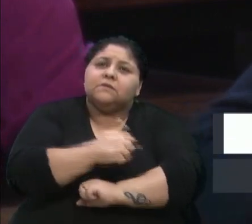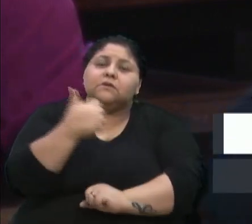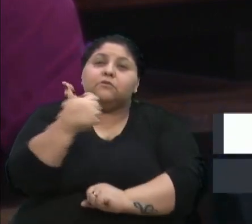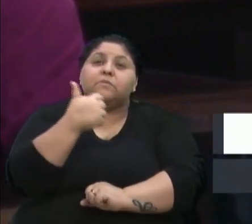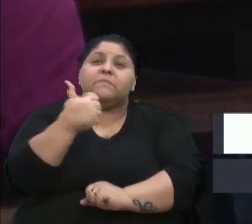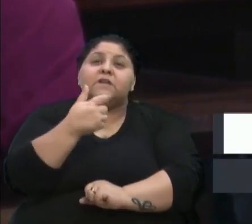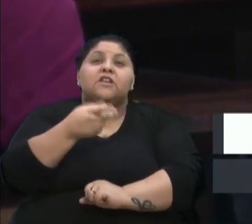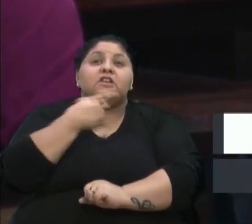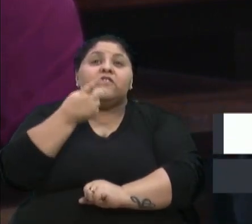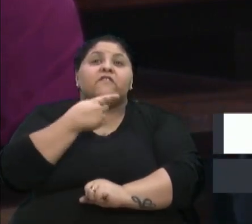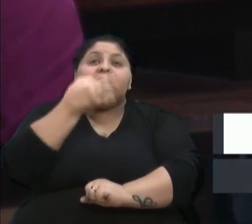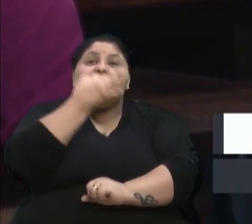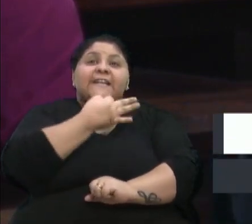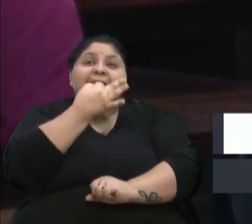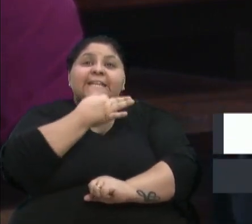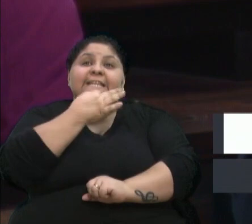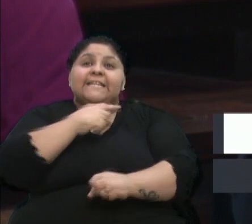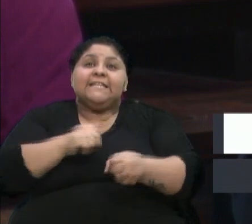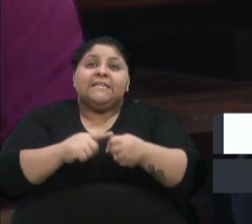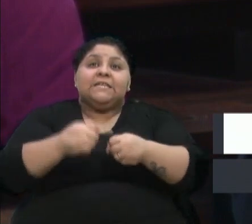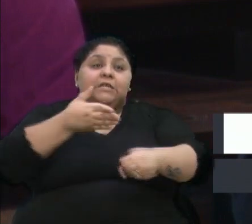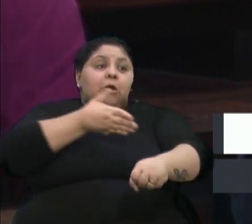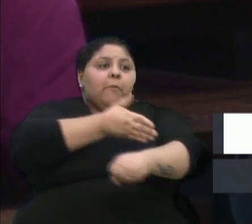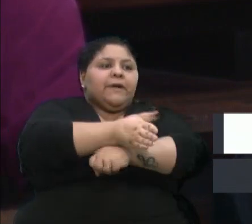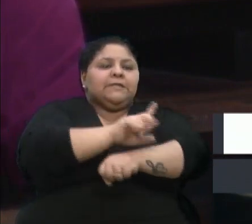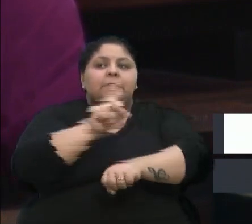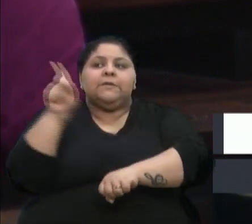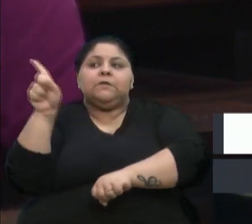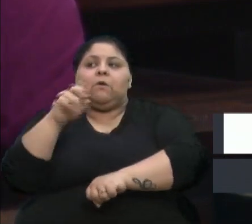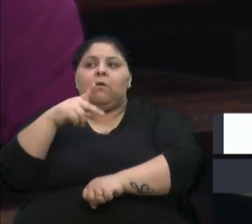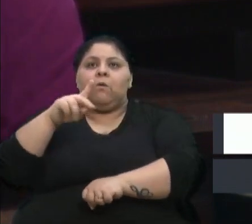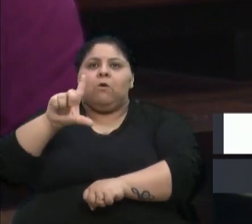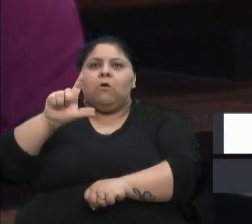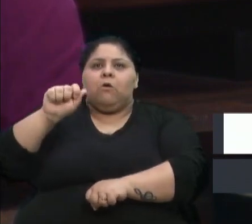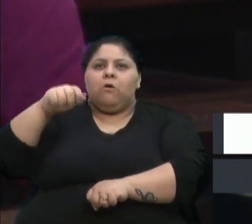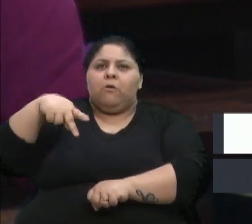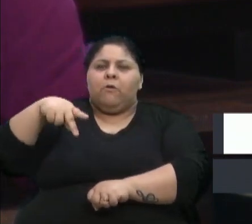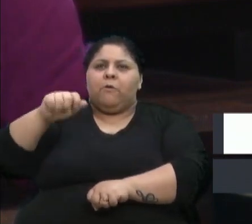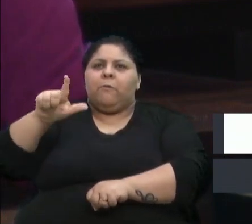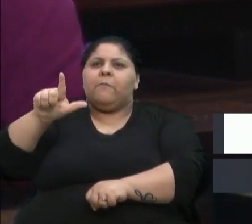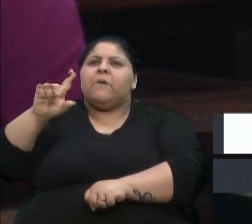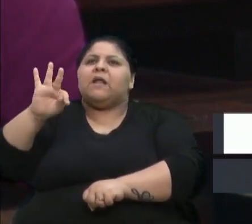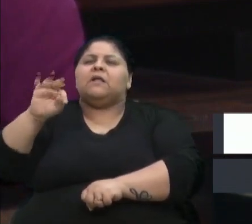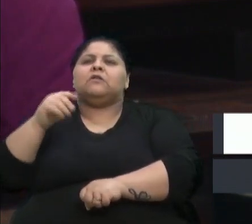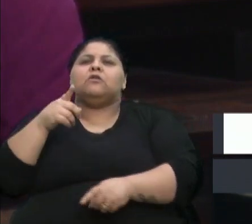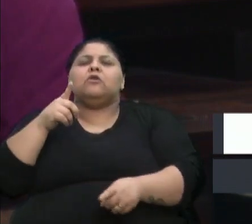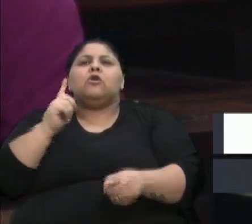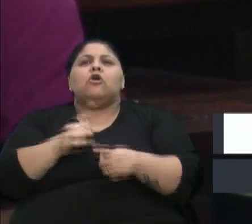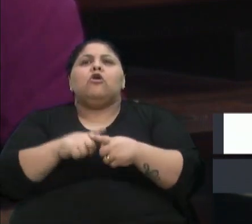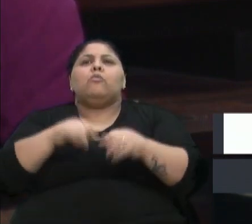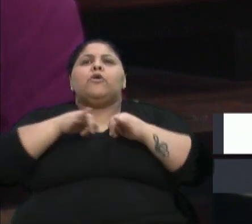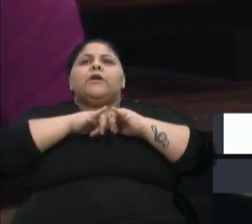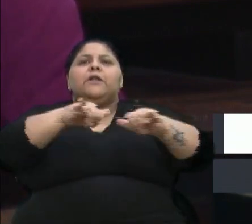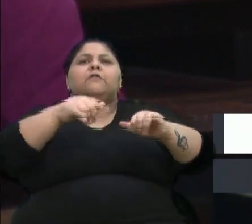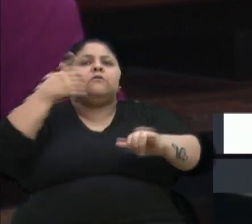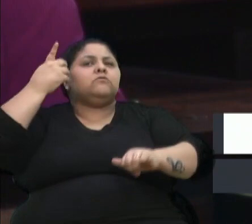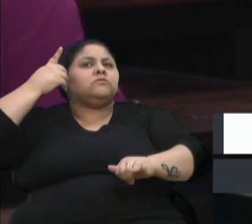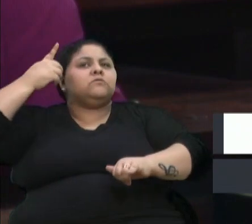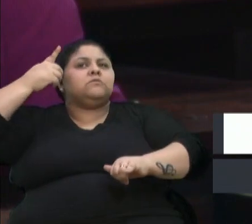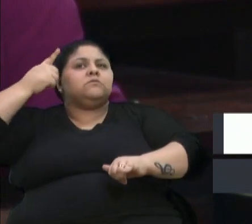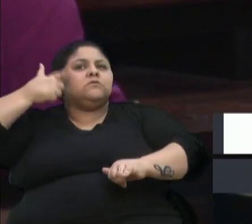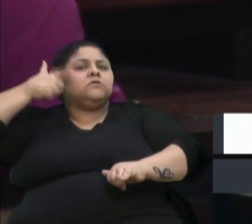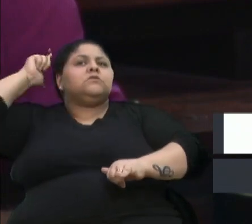Fala Caxias Cidade e participação no Planalto. Por que não avisaram o vereador Lucas Carinhato, que é lá do Planalto, para